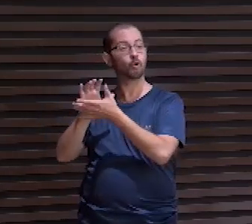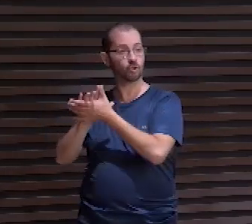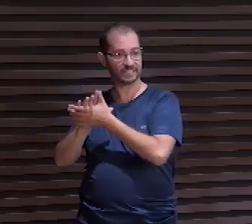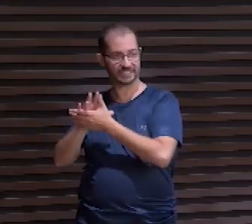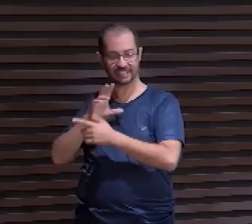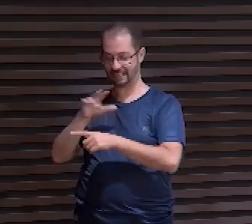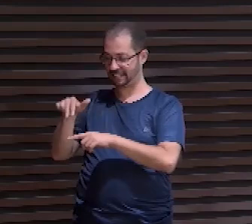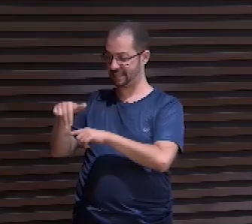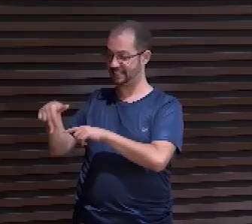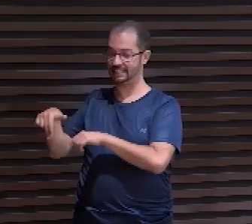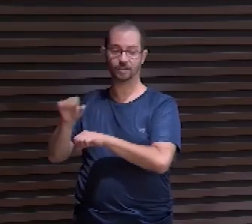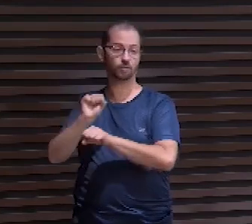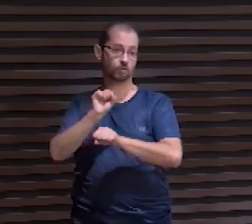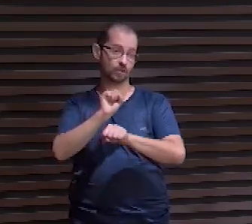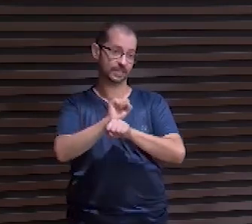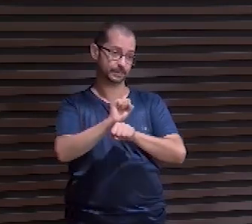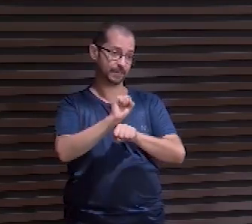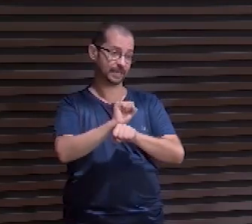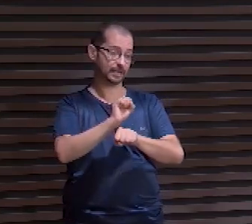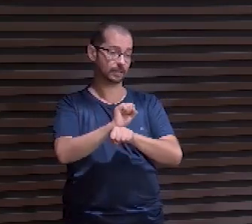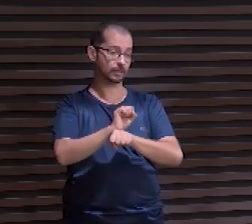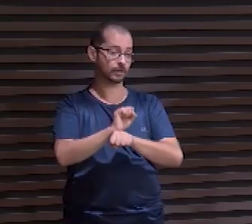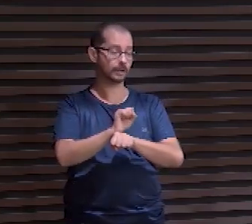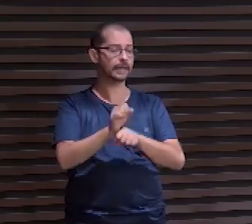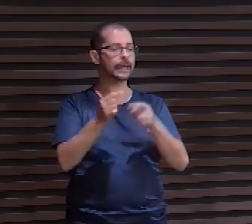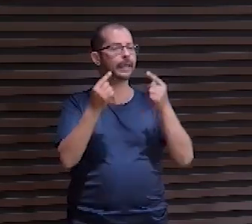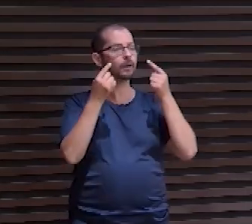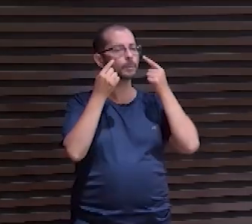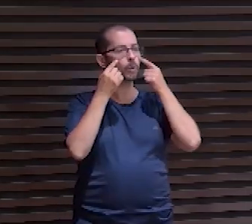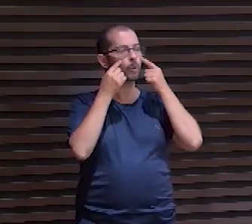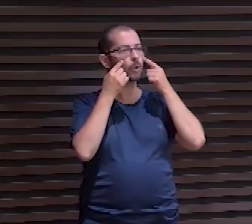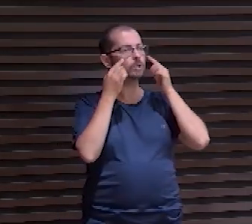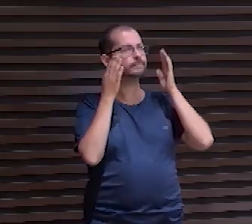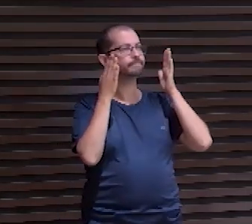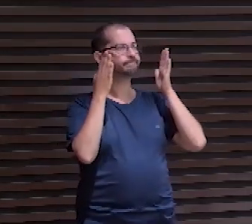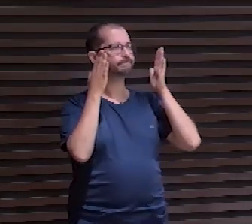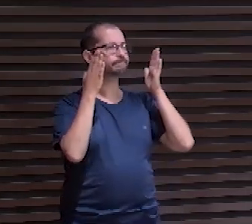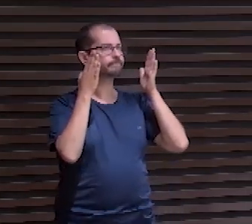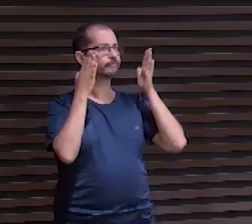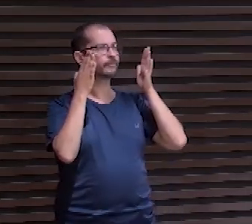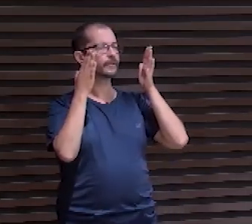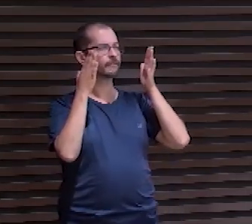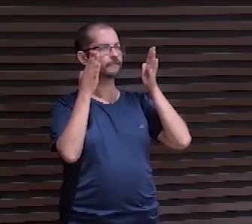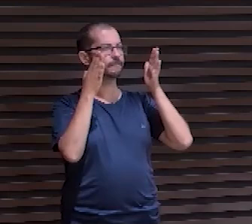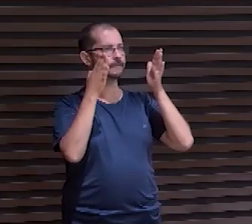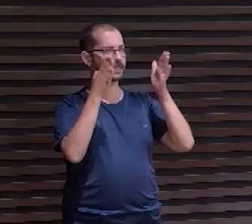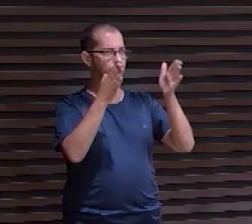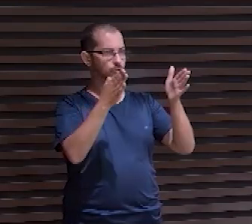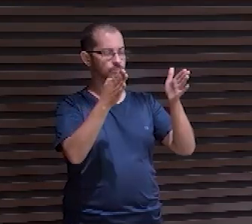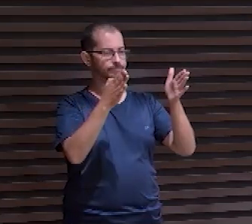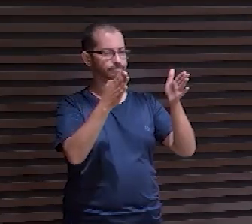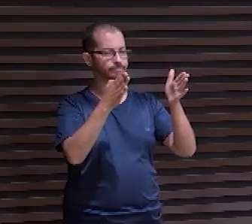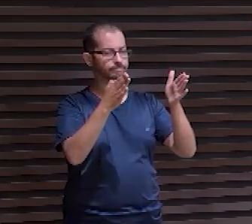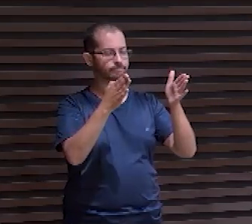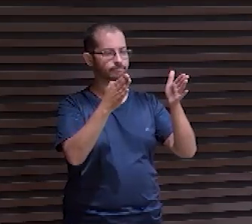mim. Eu tinha os olhos fixos. Ken! Você não